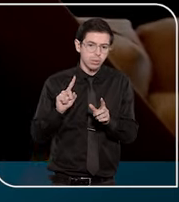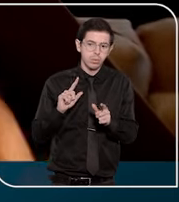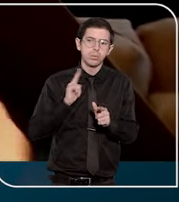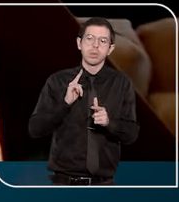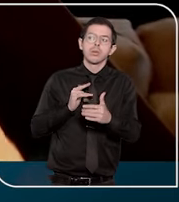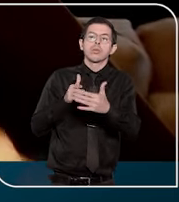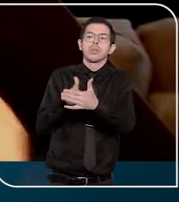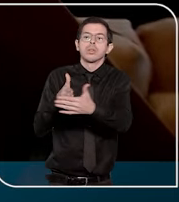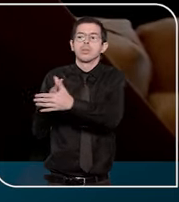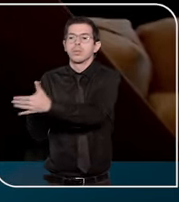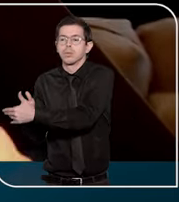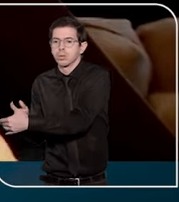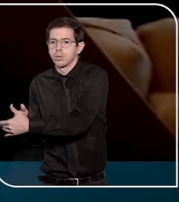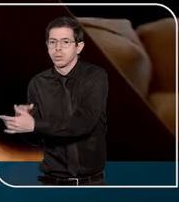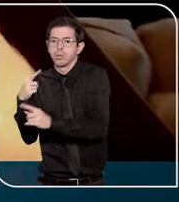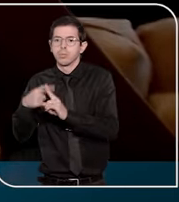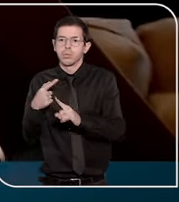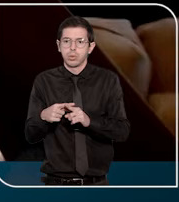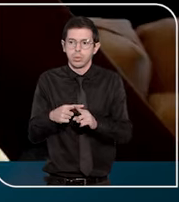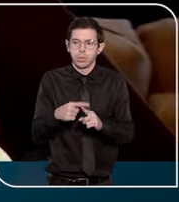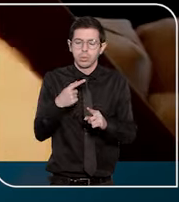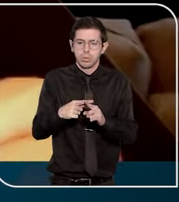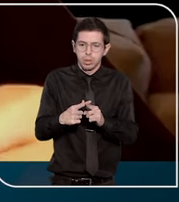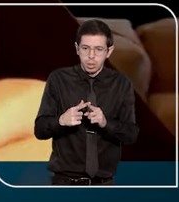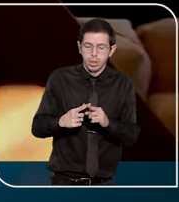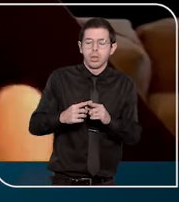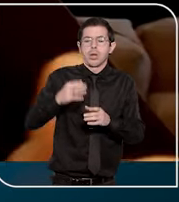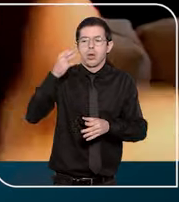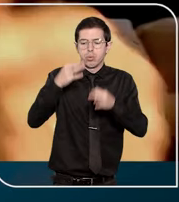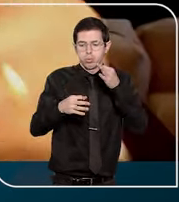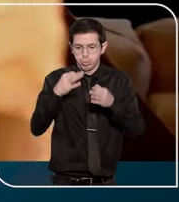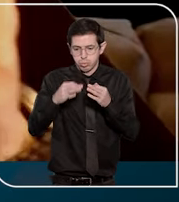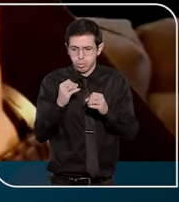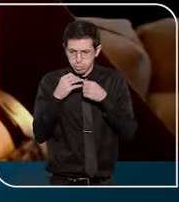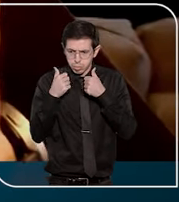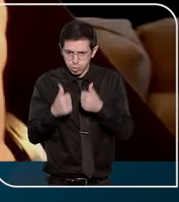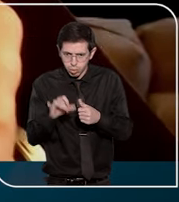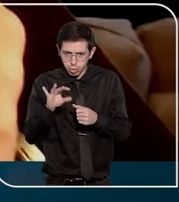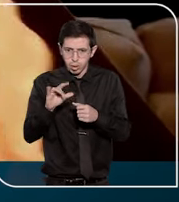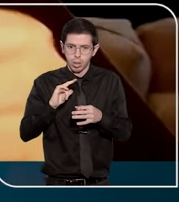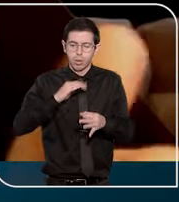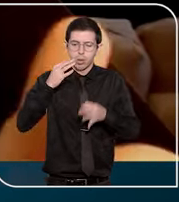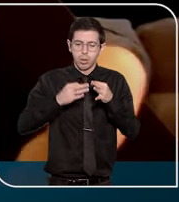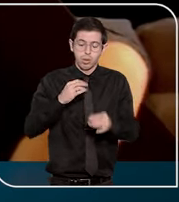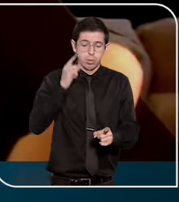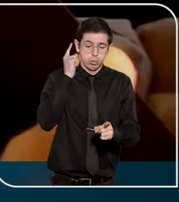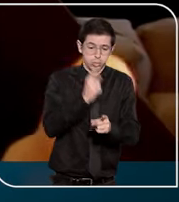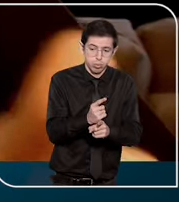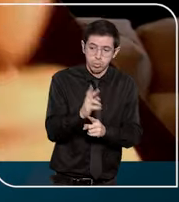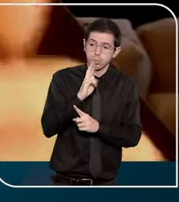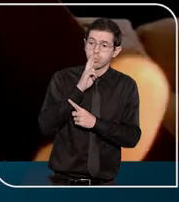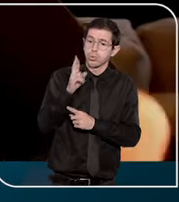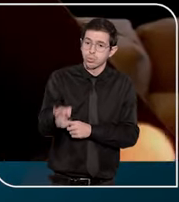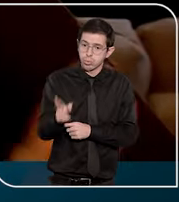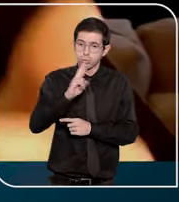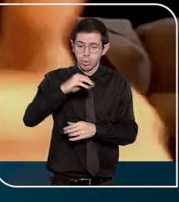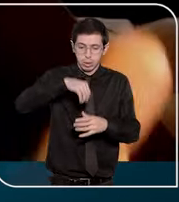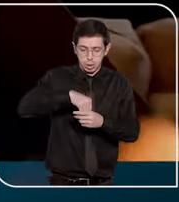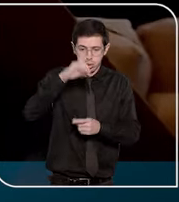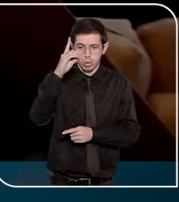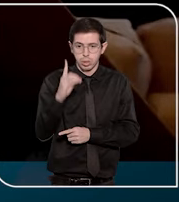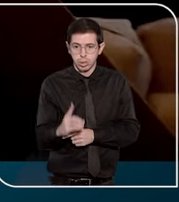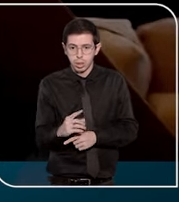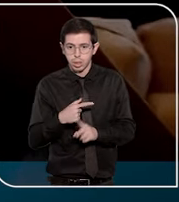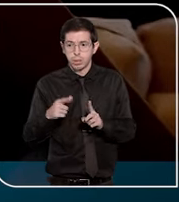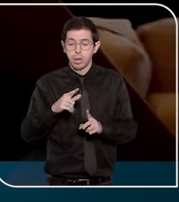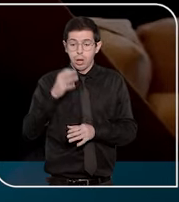Porque jurisdição bem prestada é uma jurisdição justa, que encontra o resultado do direito corretamente, mas é uma jurisdição